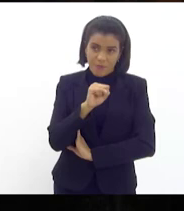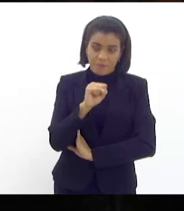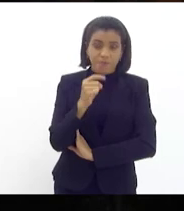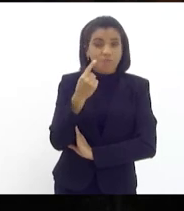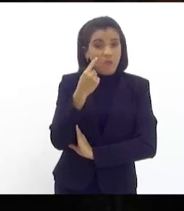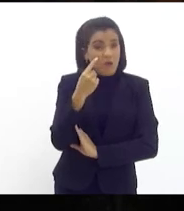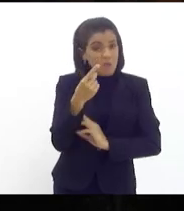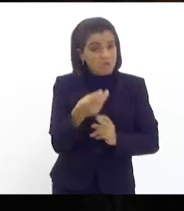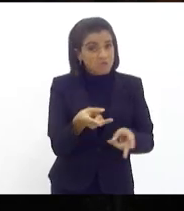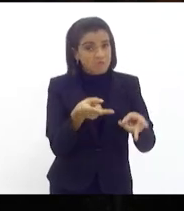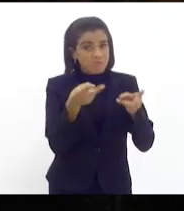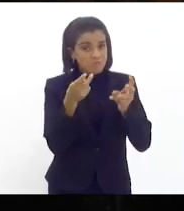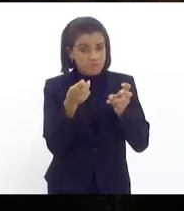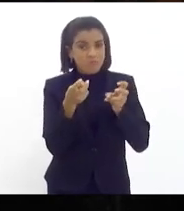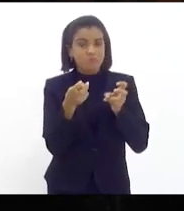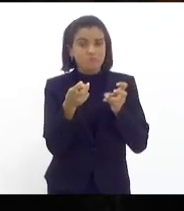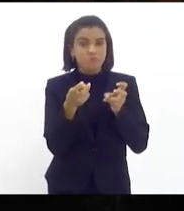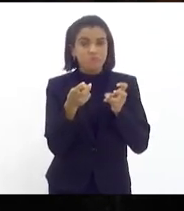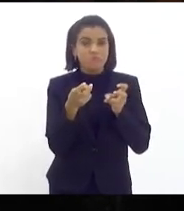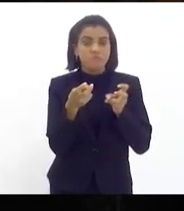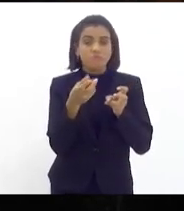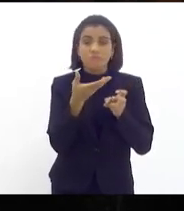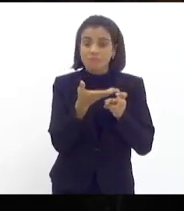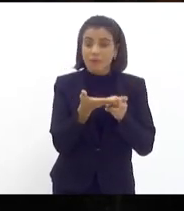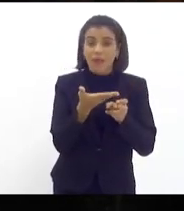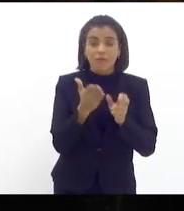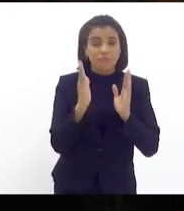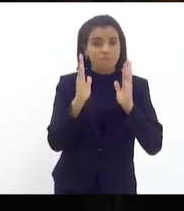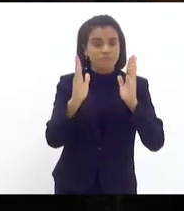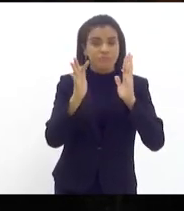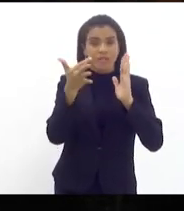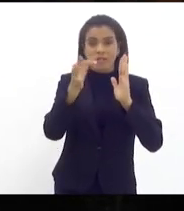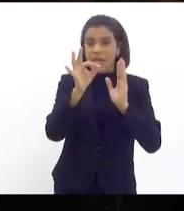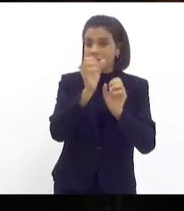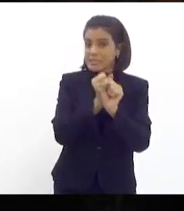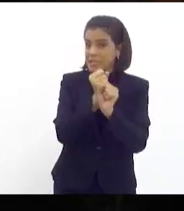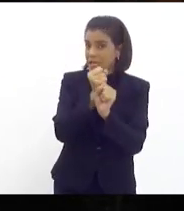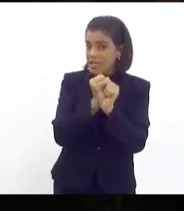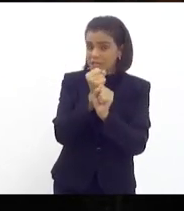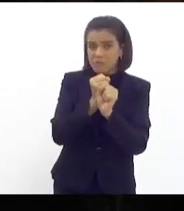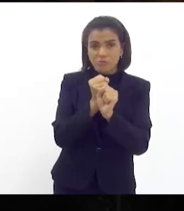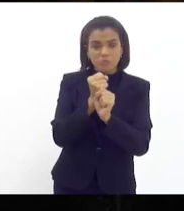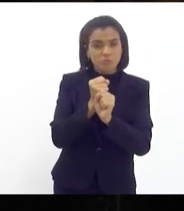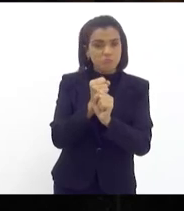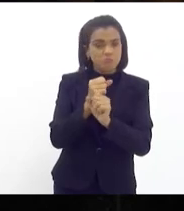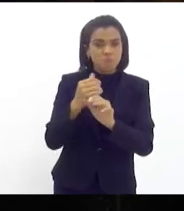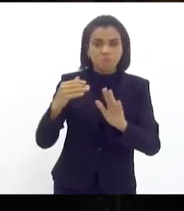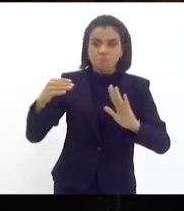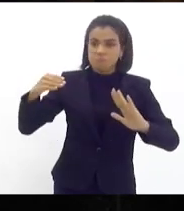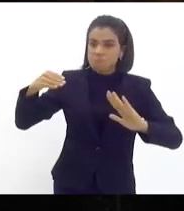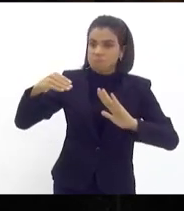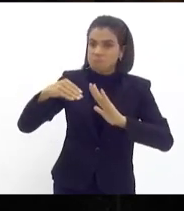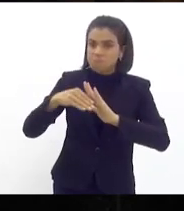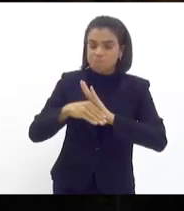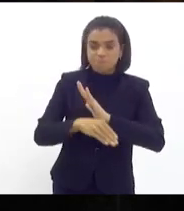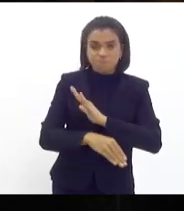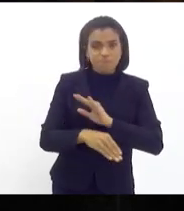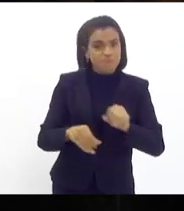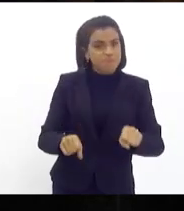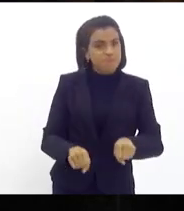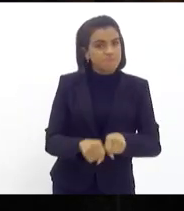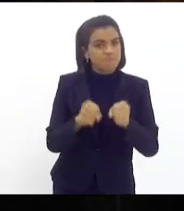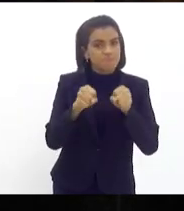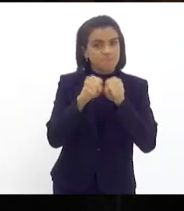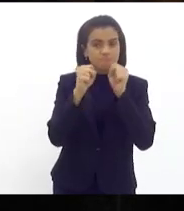vossa excelência Esta é uma década desastrosa quer